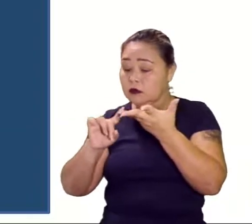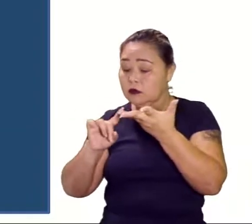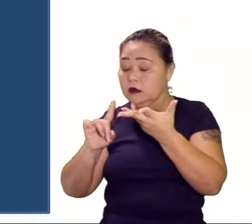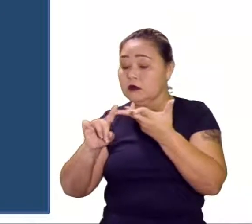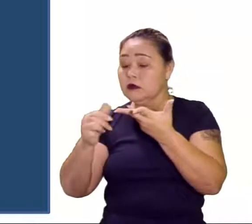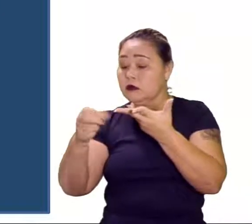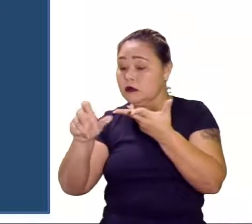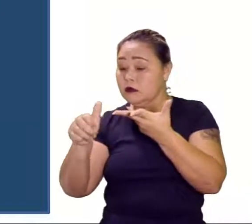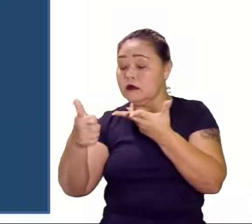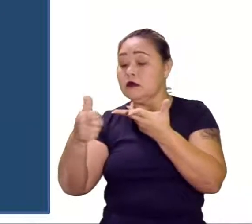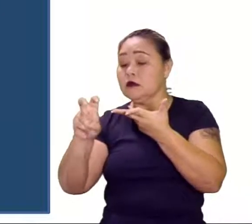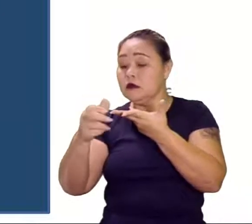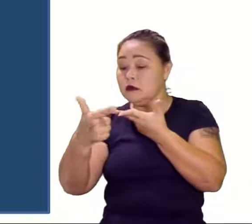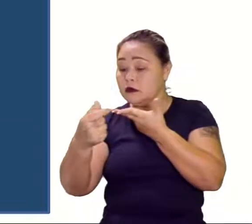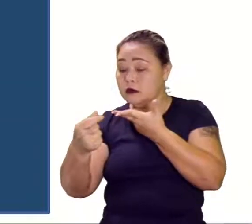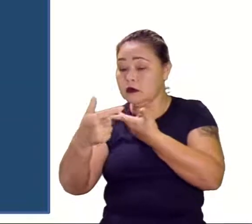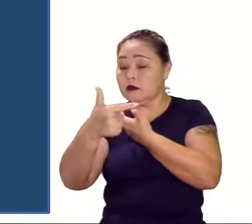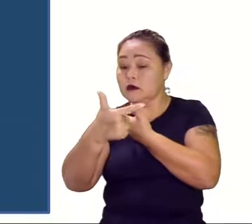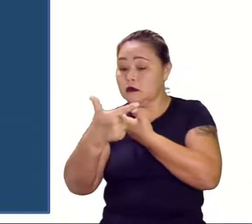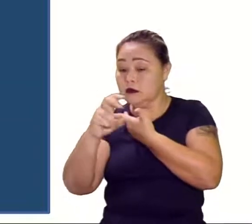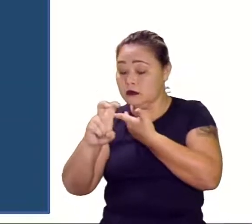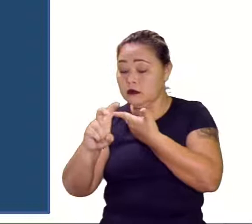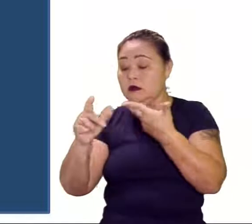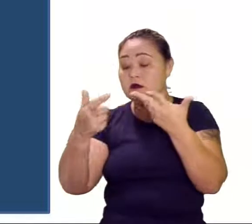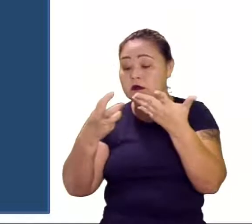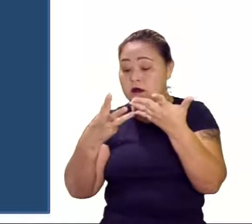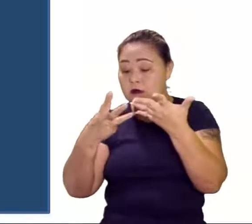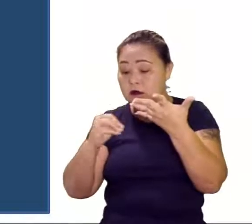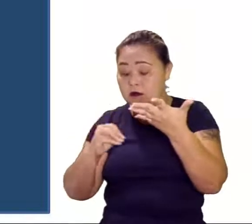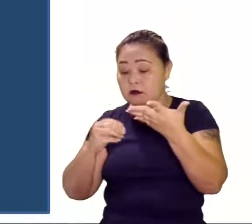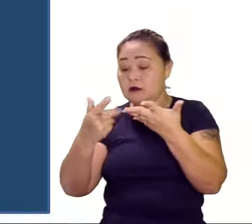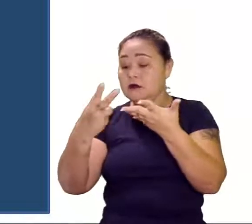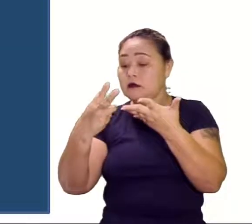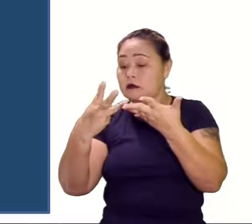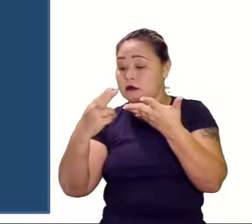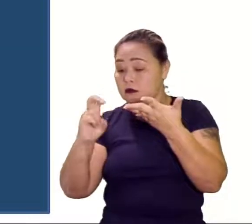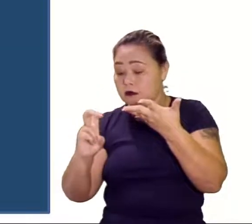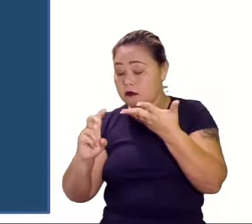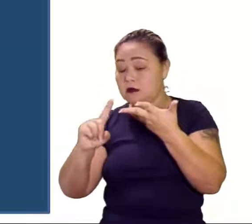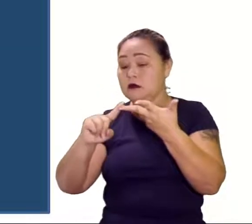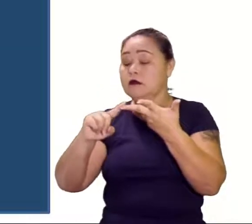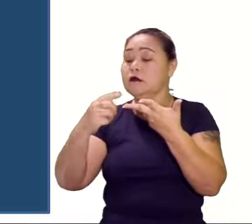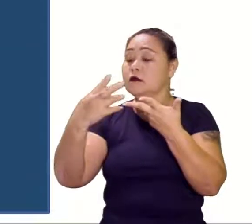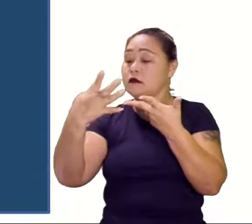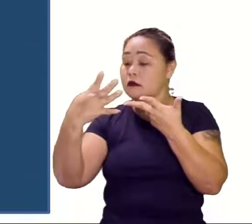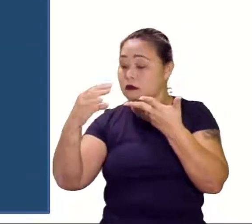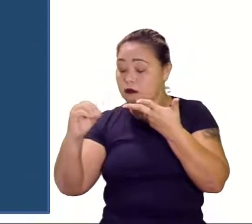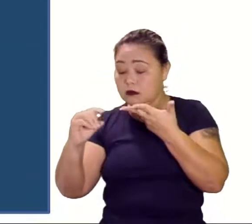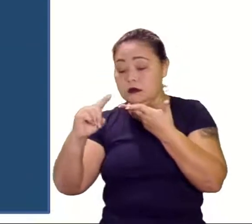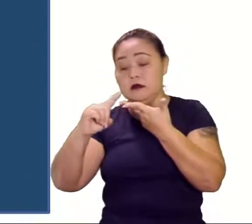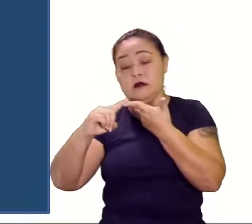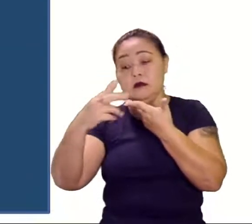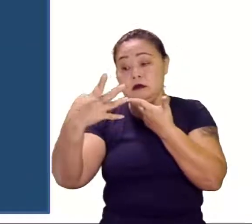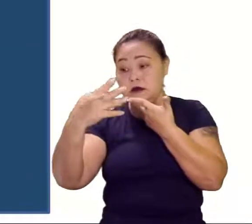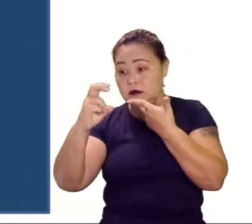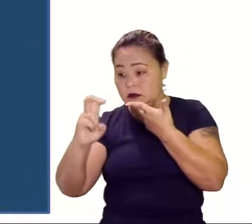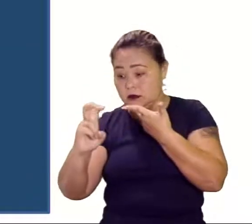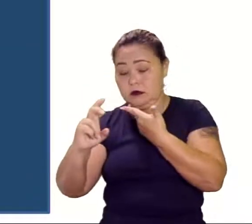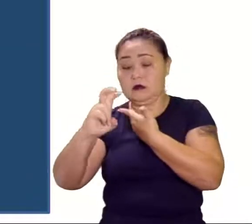10, 15, 20, 25, 30, 35,